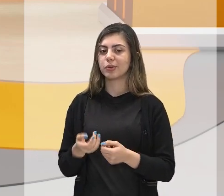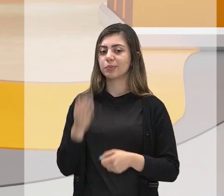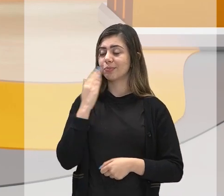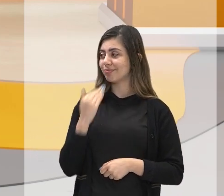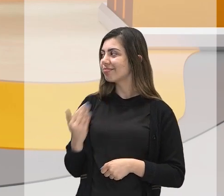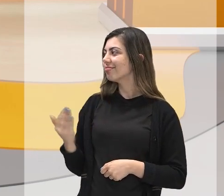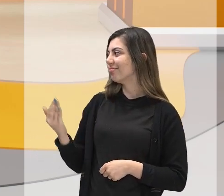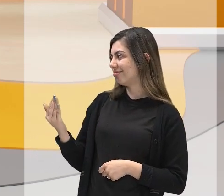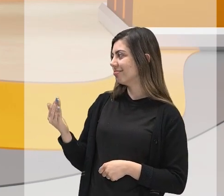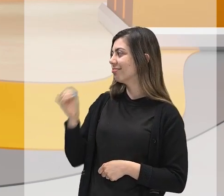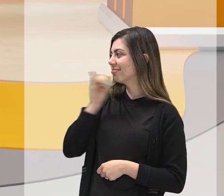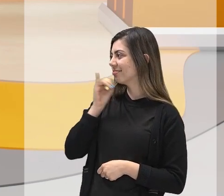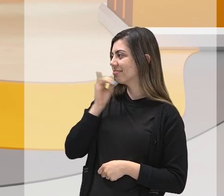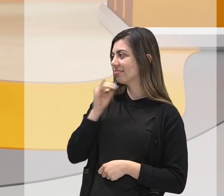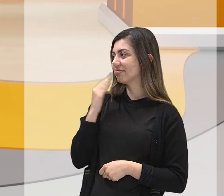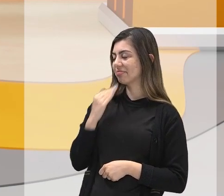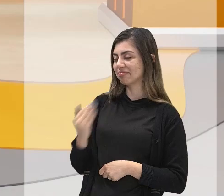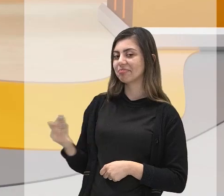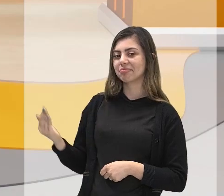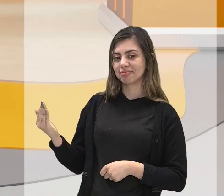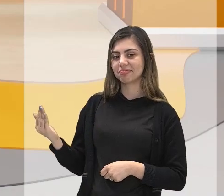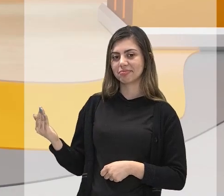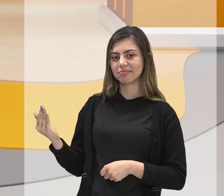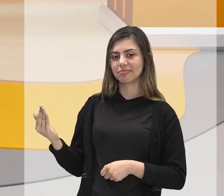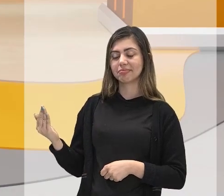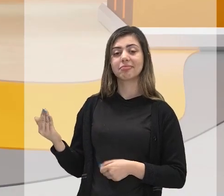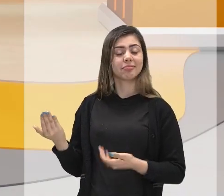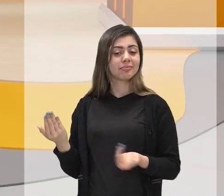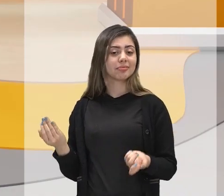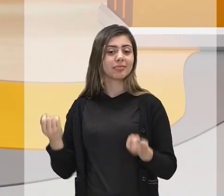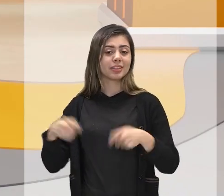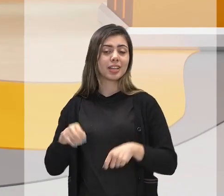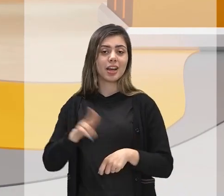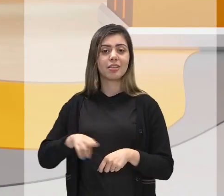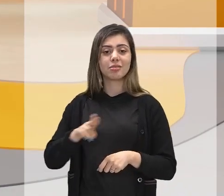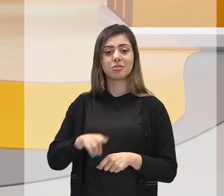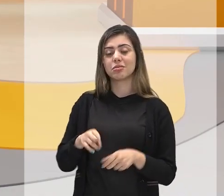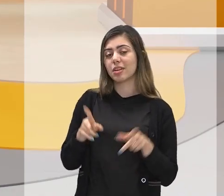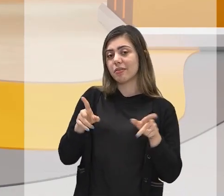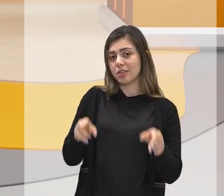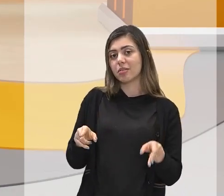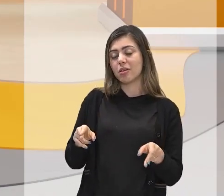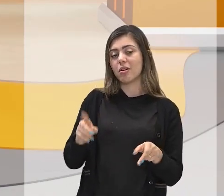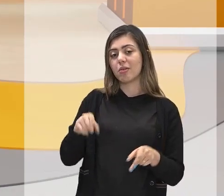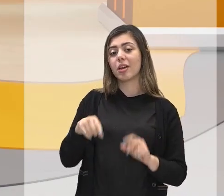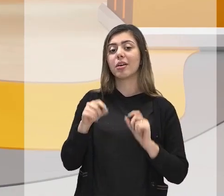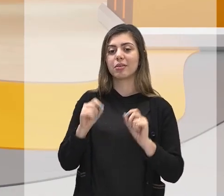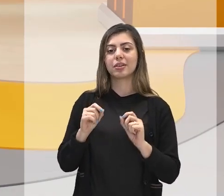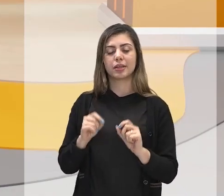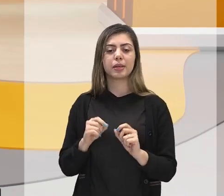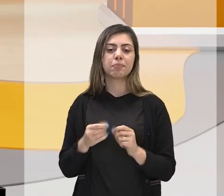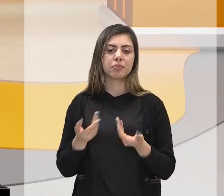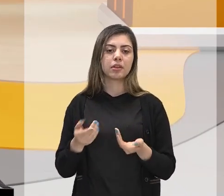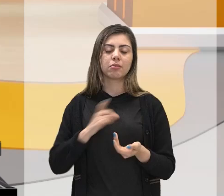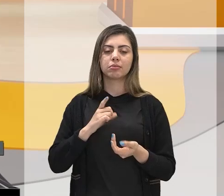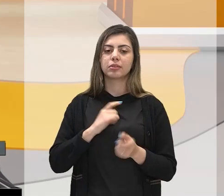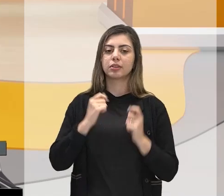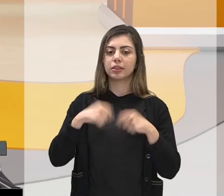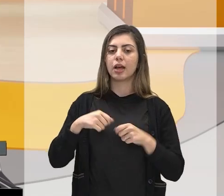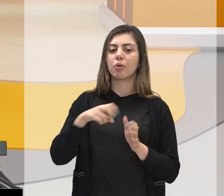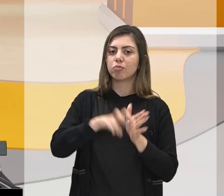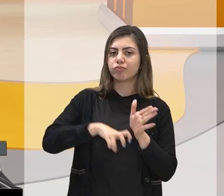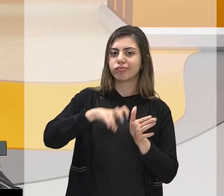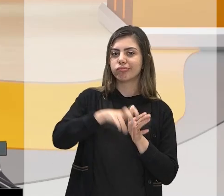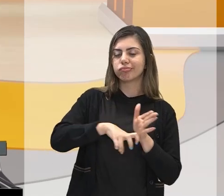por exemplo, as locomotivas. Aqui o exemplo também que se utilizava do mesmo princípio do movimento à base do